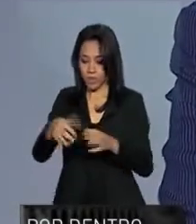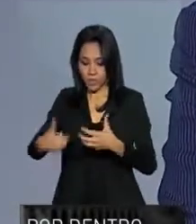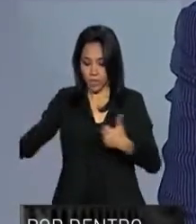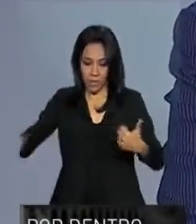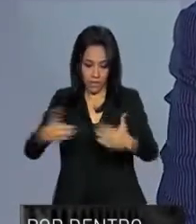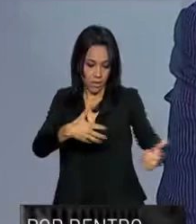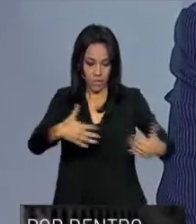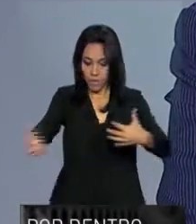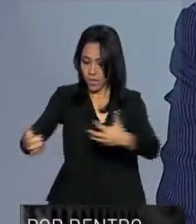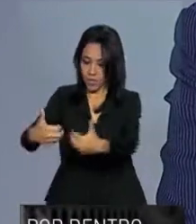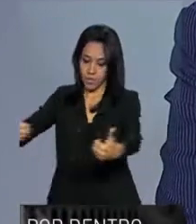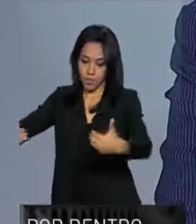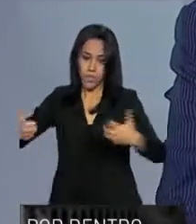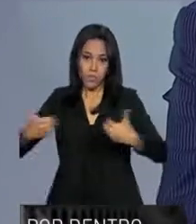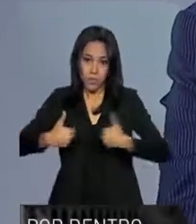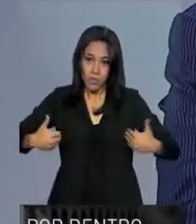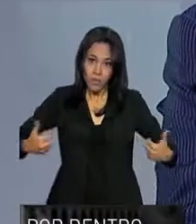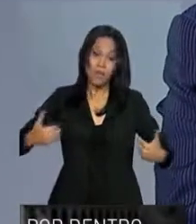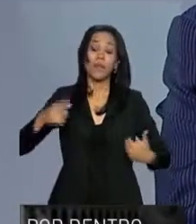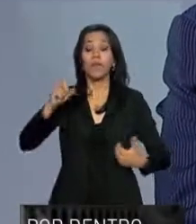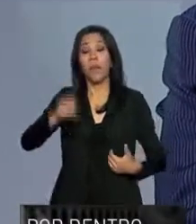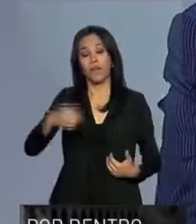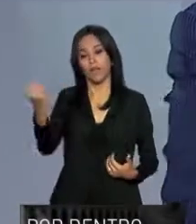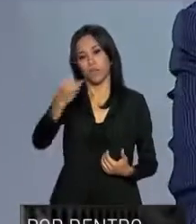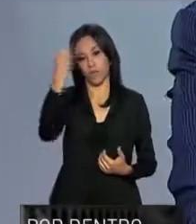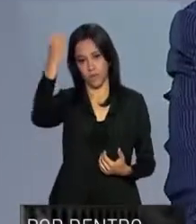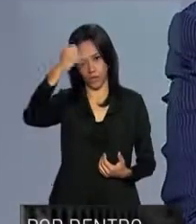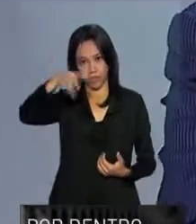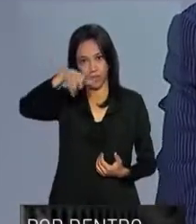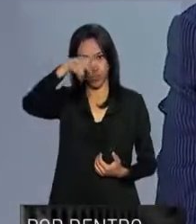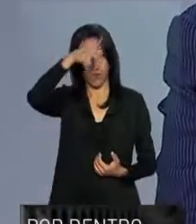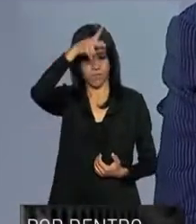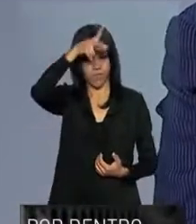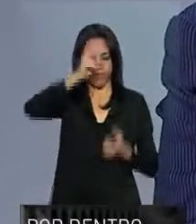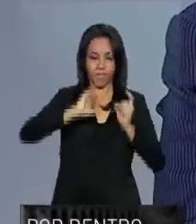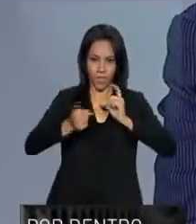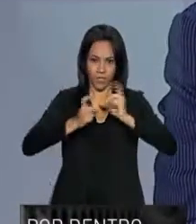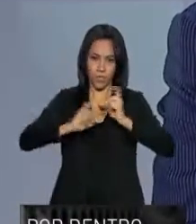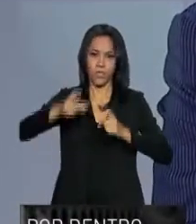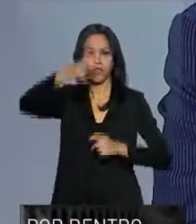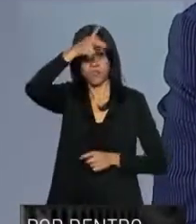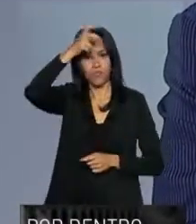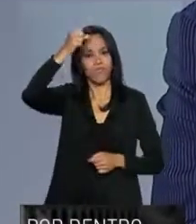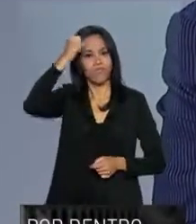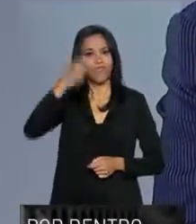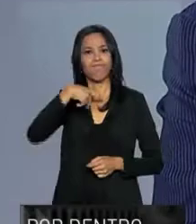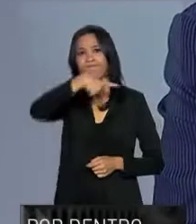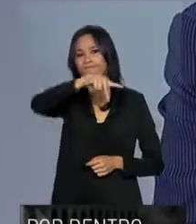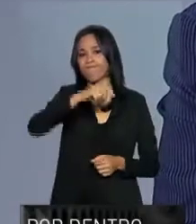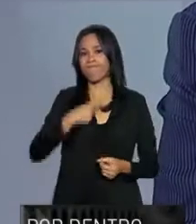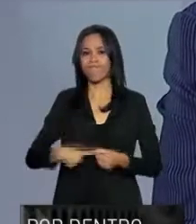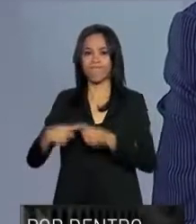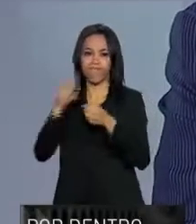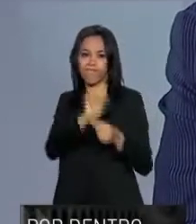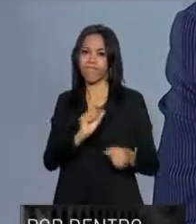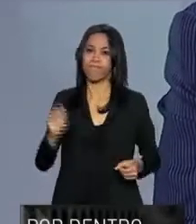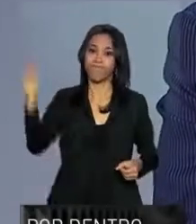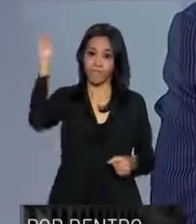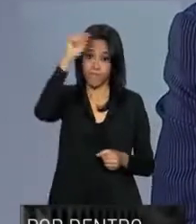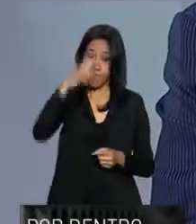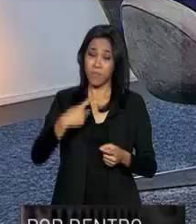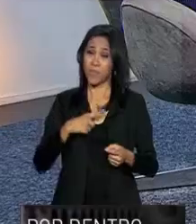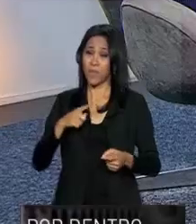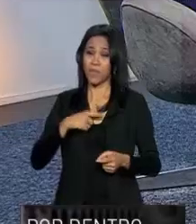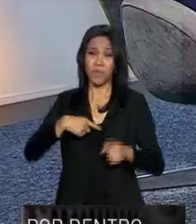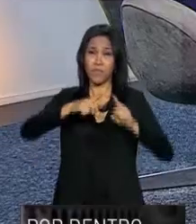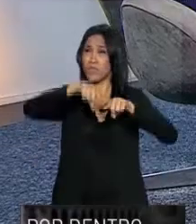importante pelo gestor municipal e de uma divergência de um brasil tão continental com dividir igualdade e